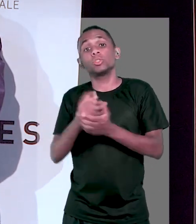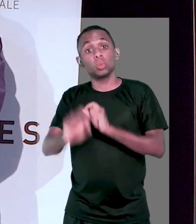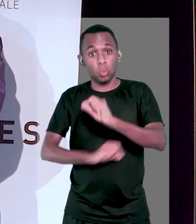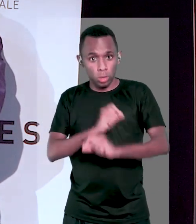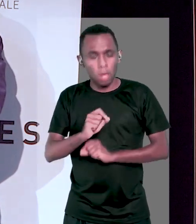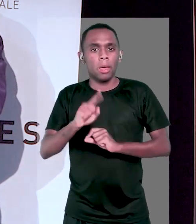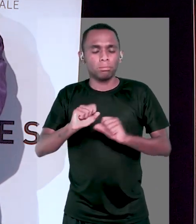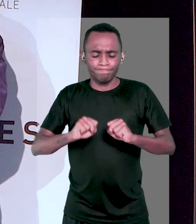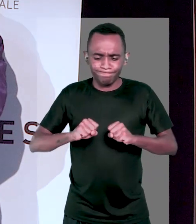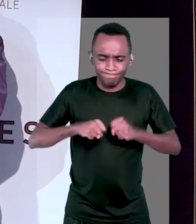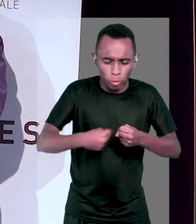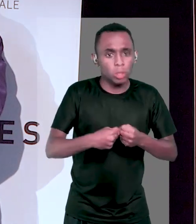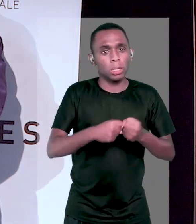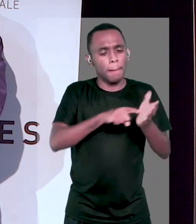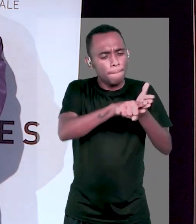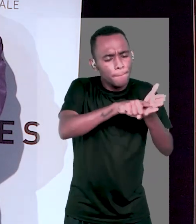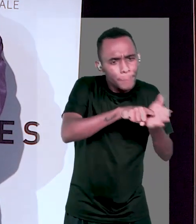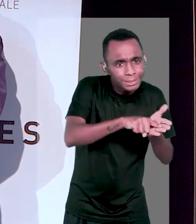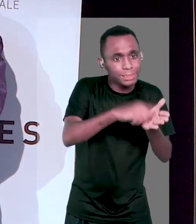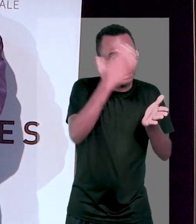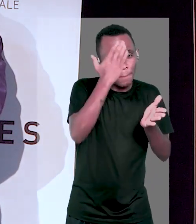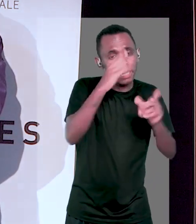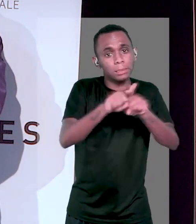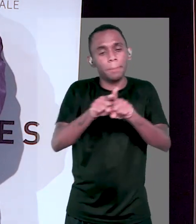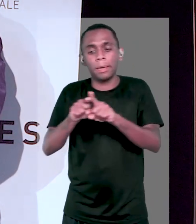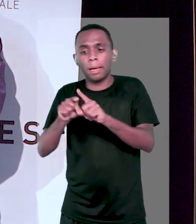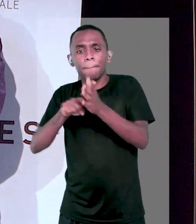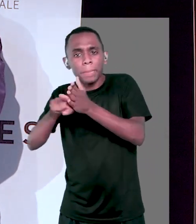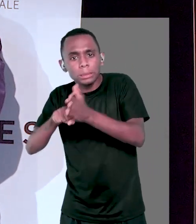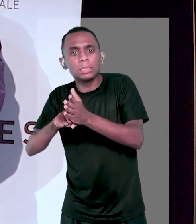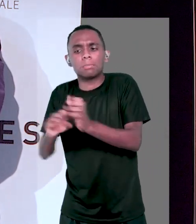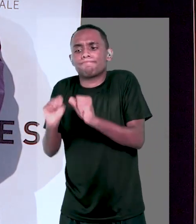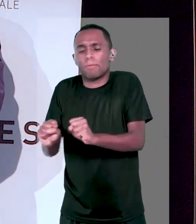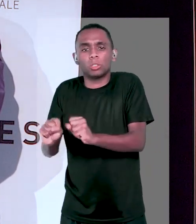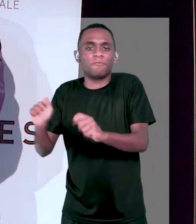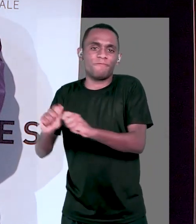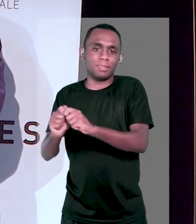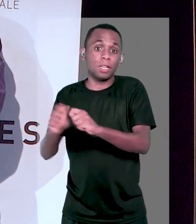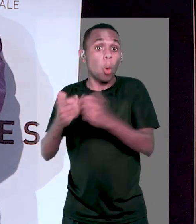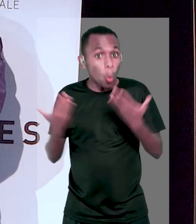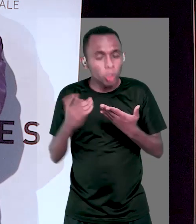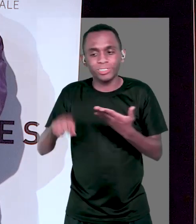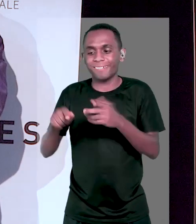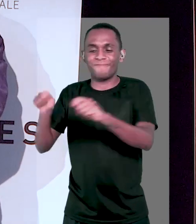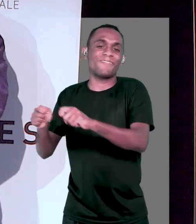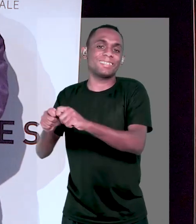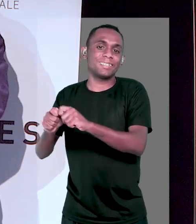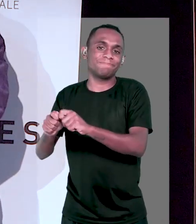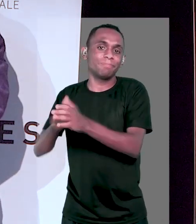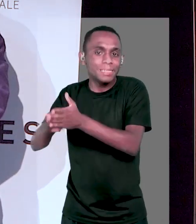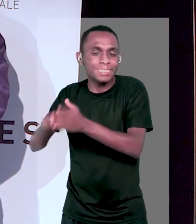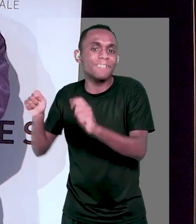E essa mutação, segundo a nossa proposta, que a gente já vem fazendo há 15 anos, ela se dá